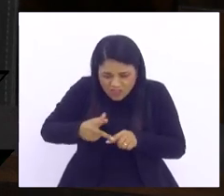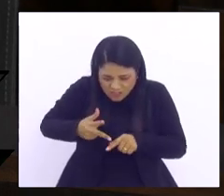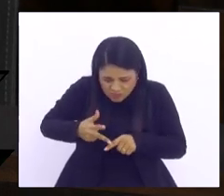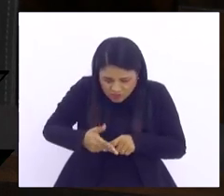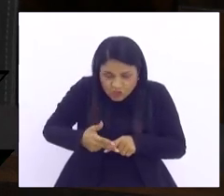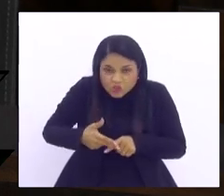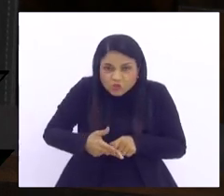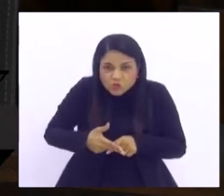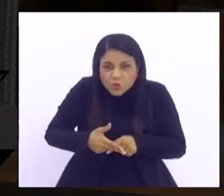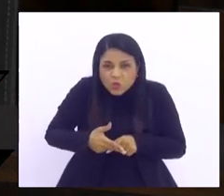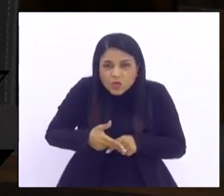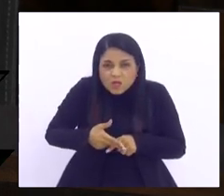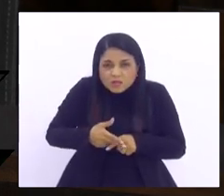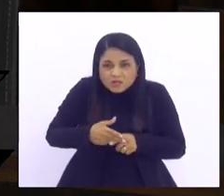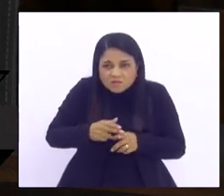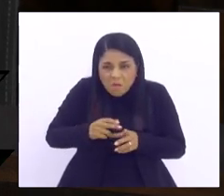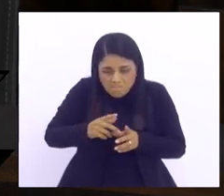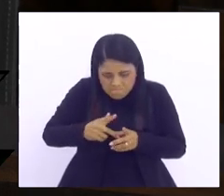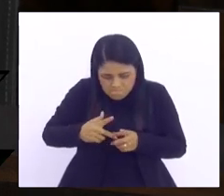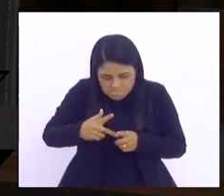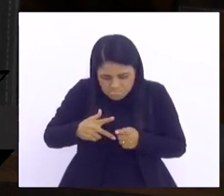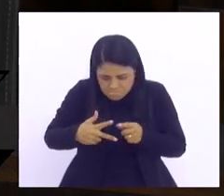vai fazê-lo em pedaços.